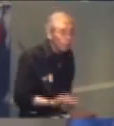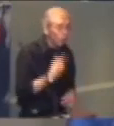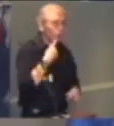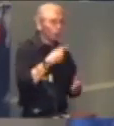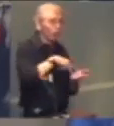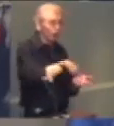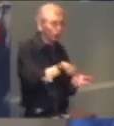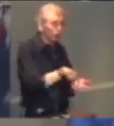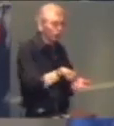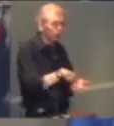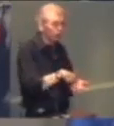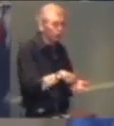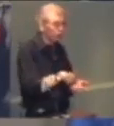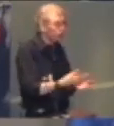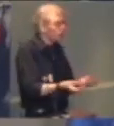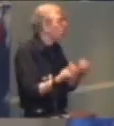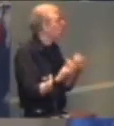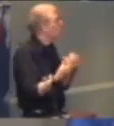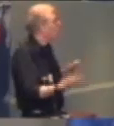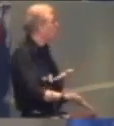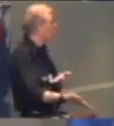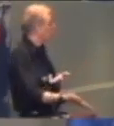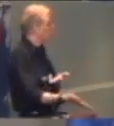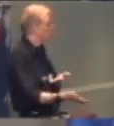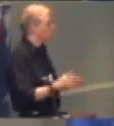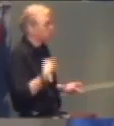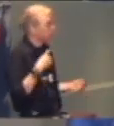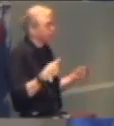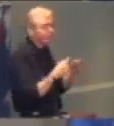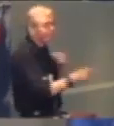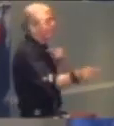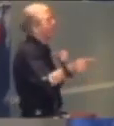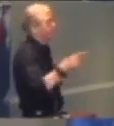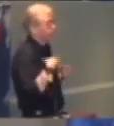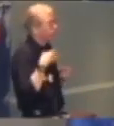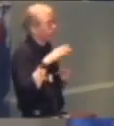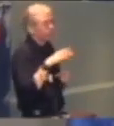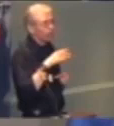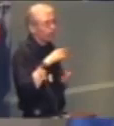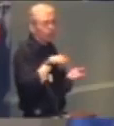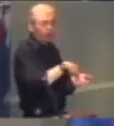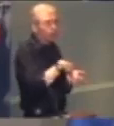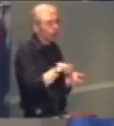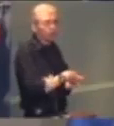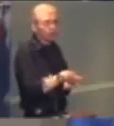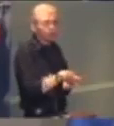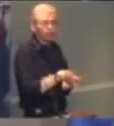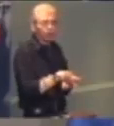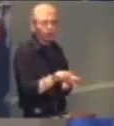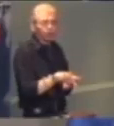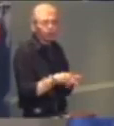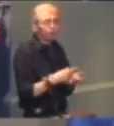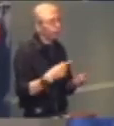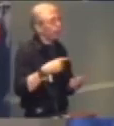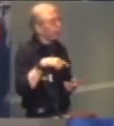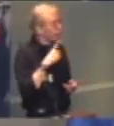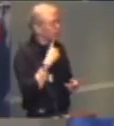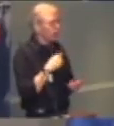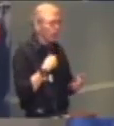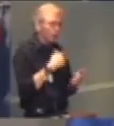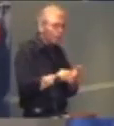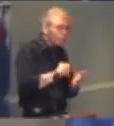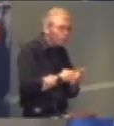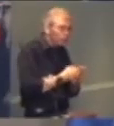pergunto o caps pode funcionar desse jeito para autista de jeito nenhum nós vamos brigar por uma coisa